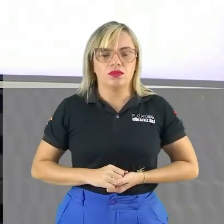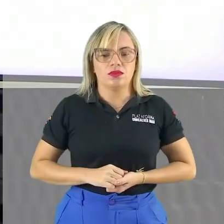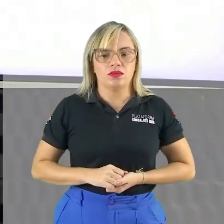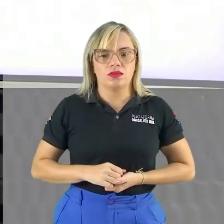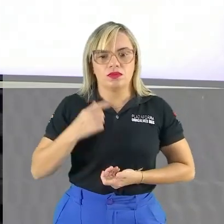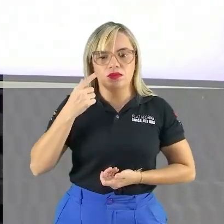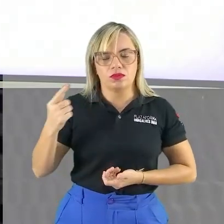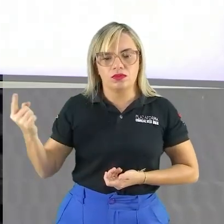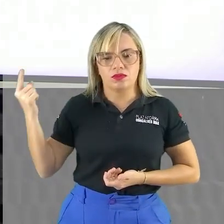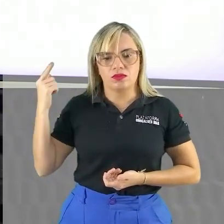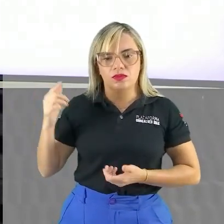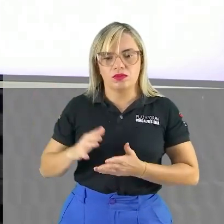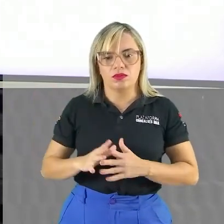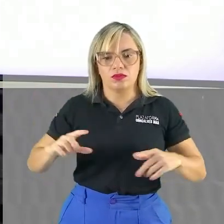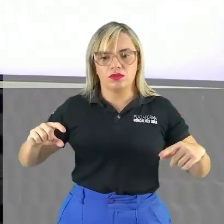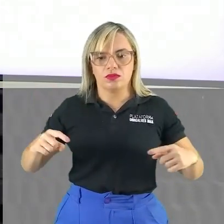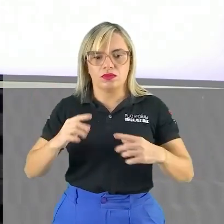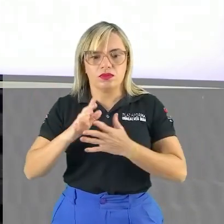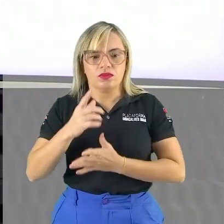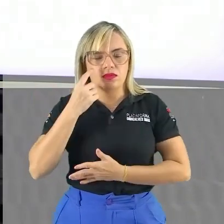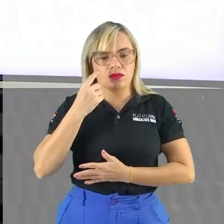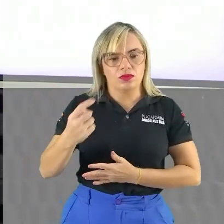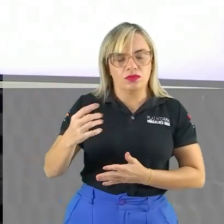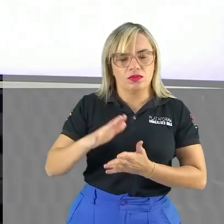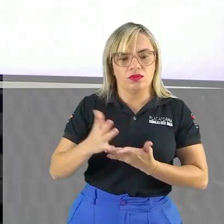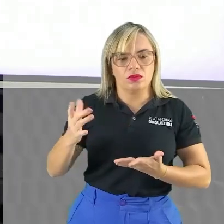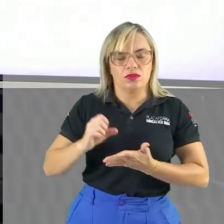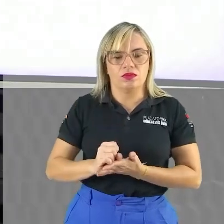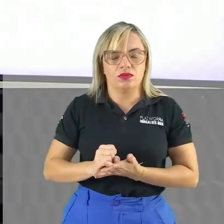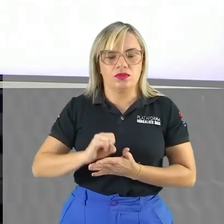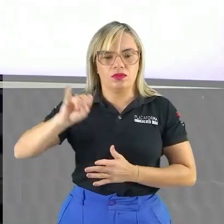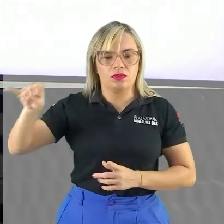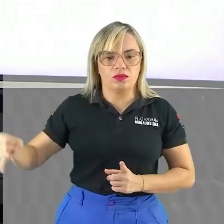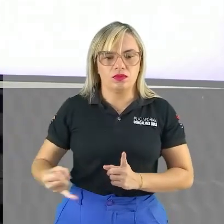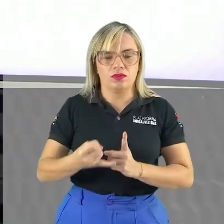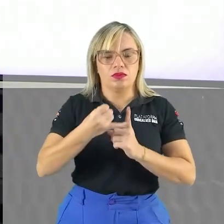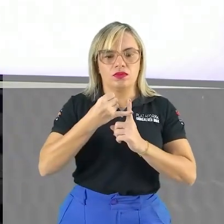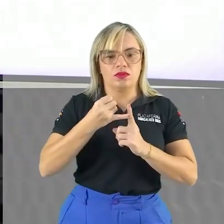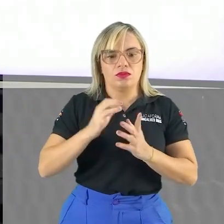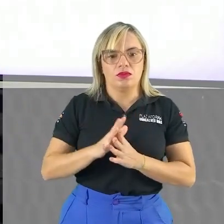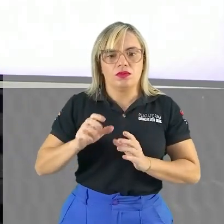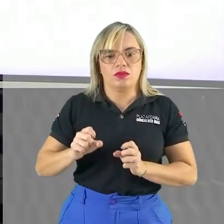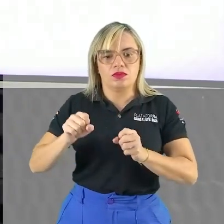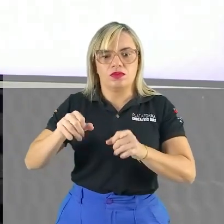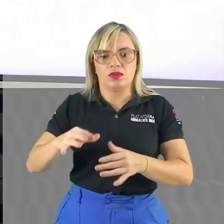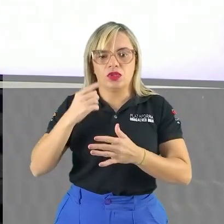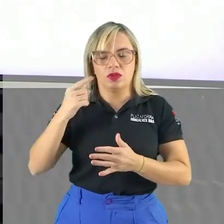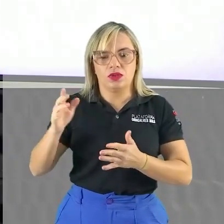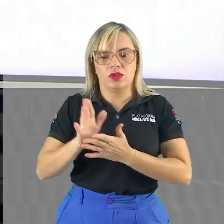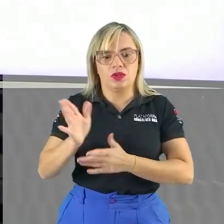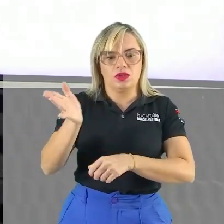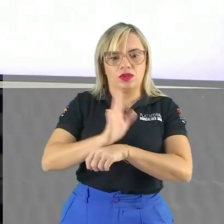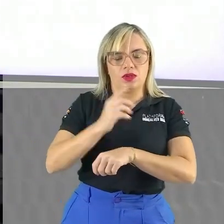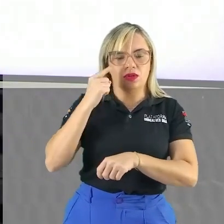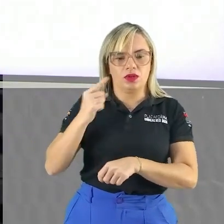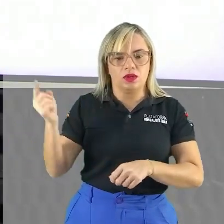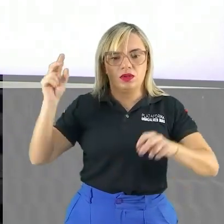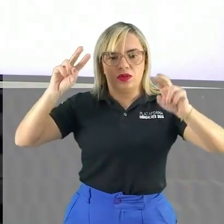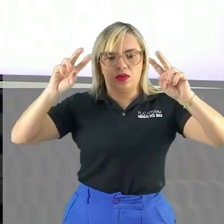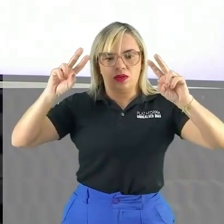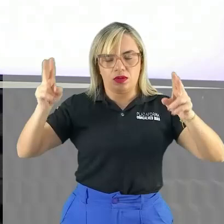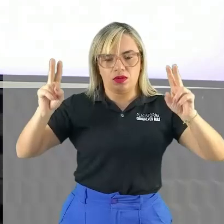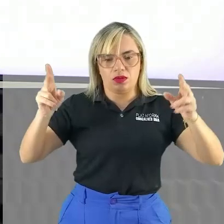O conflito de interesse, né, entre jesuítas e colonos, ele foi bem retratado no filme A Missão, diretor